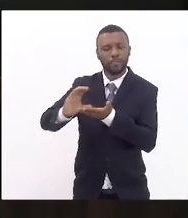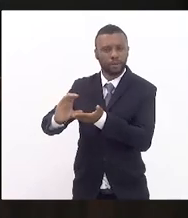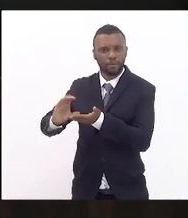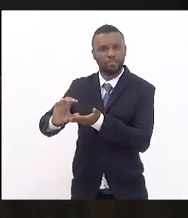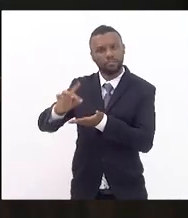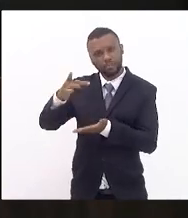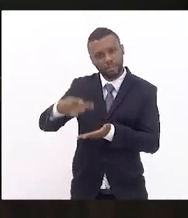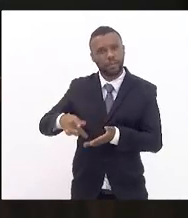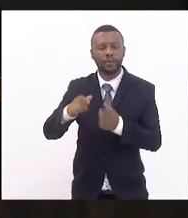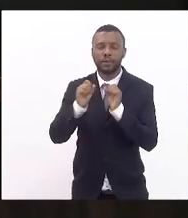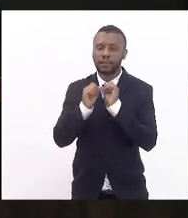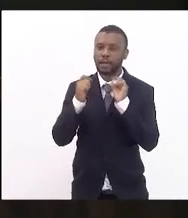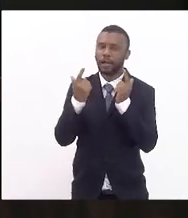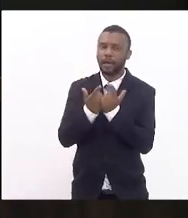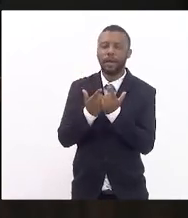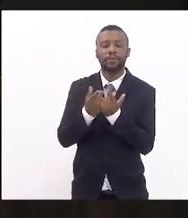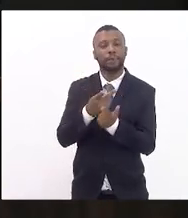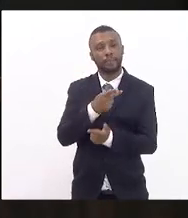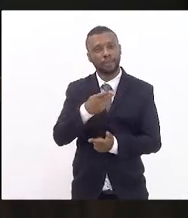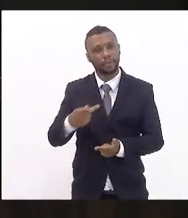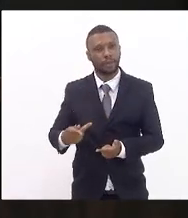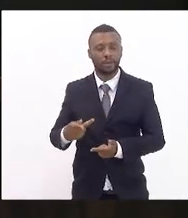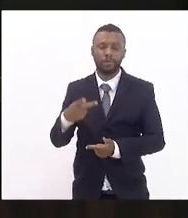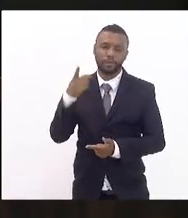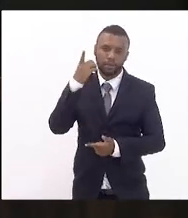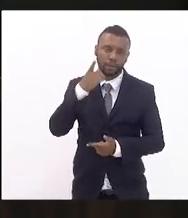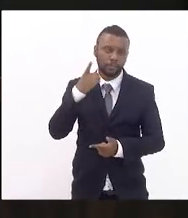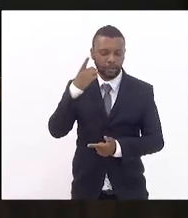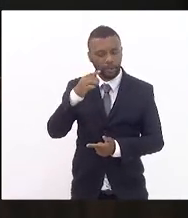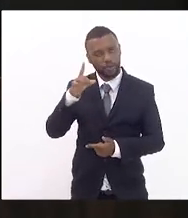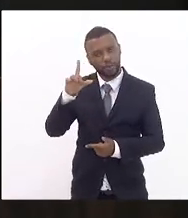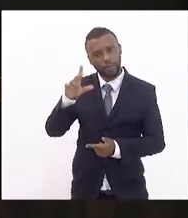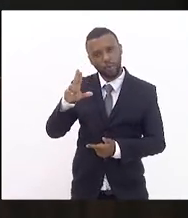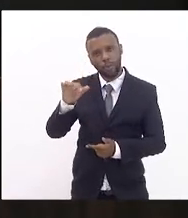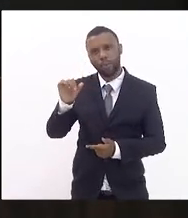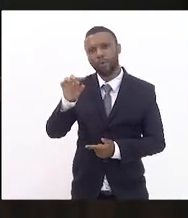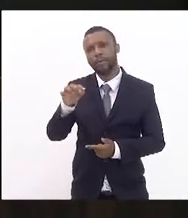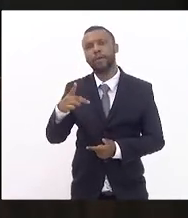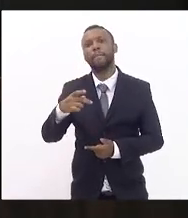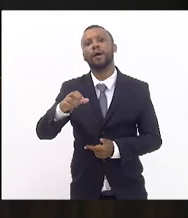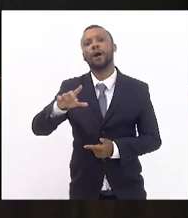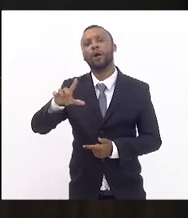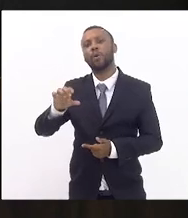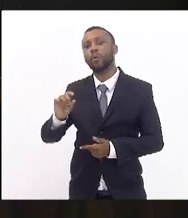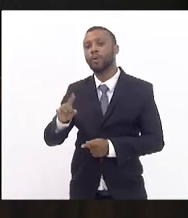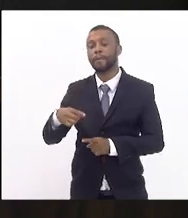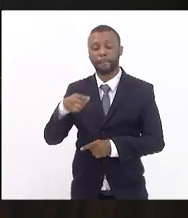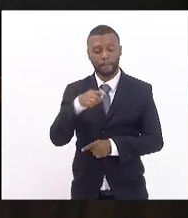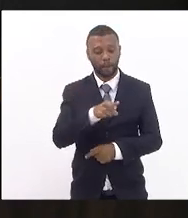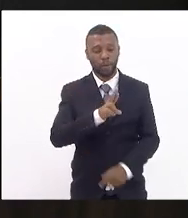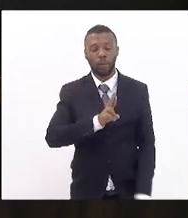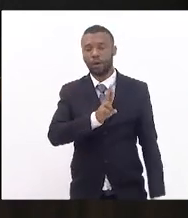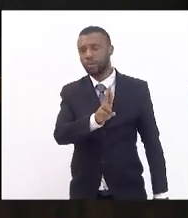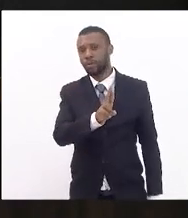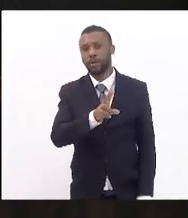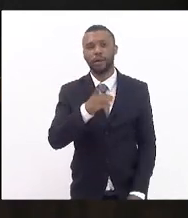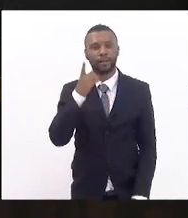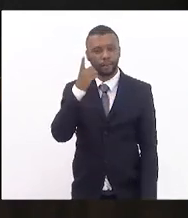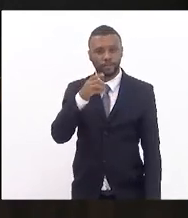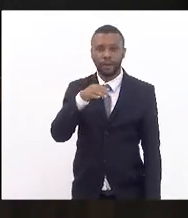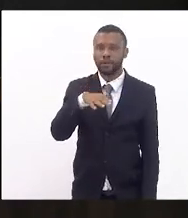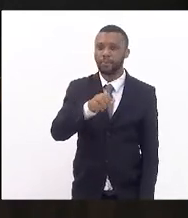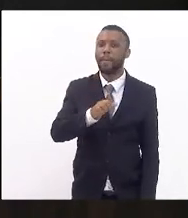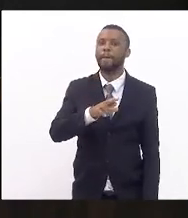dessa casa, presidida pelo deputado Luiz Paulo, como relator, o deputado Márcio Pacheco. De